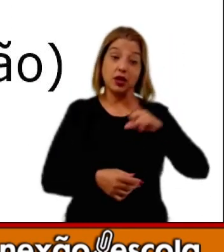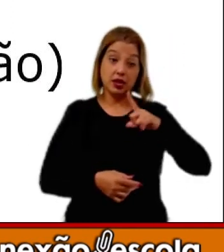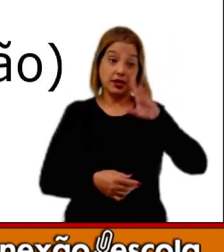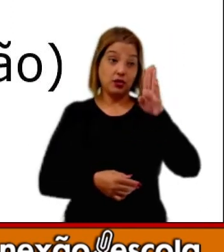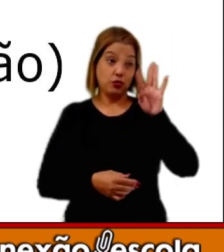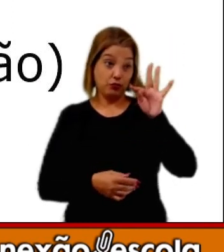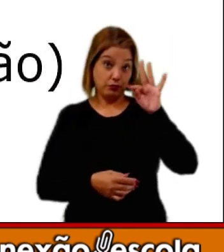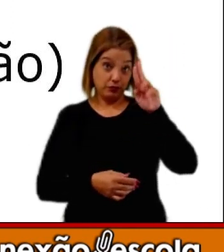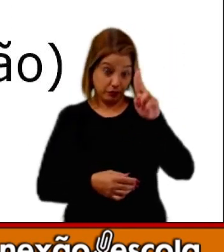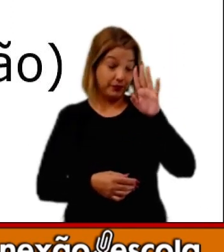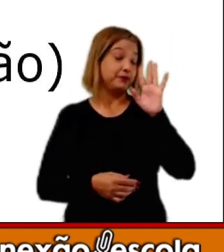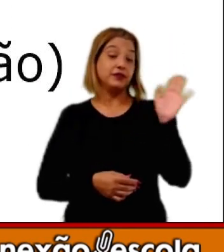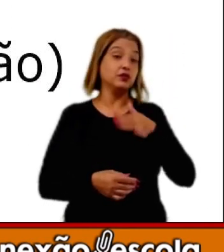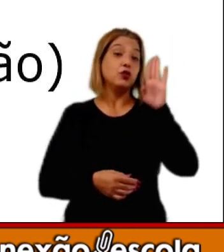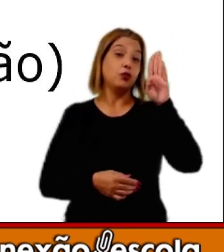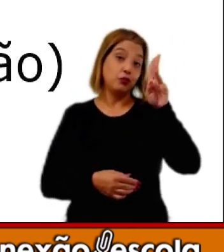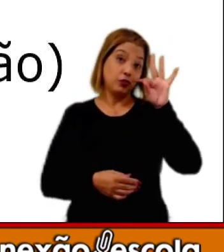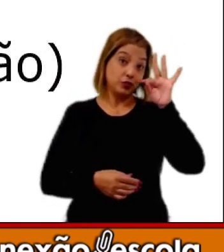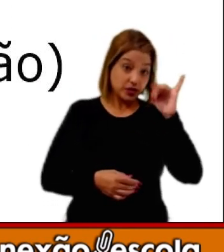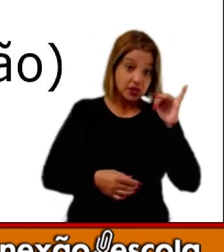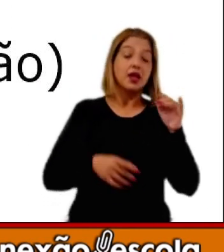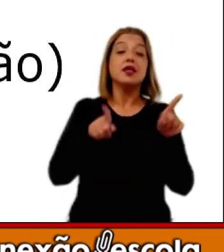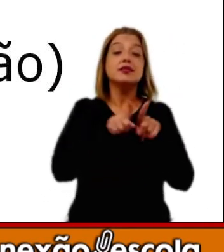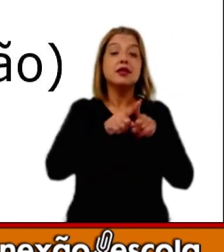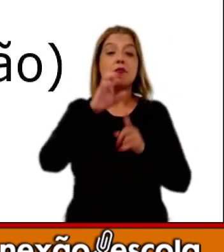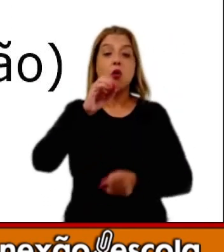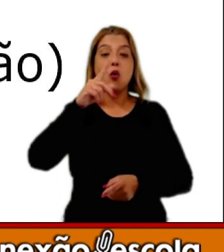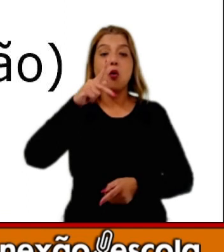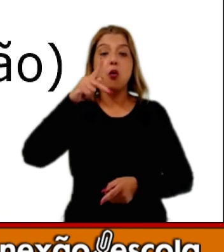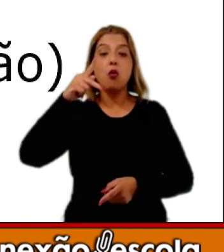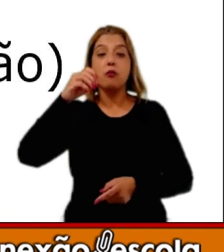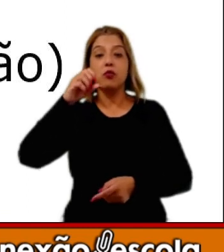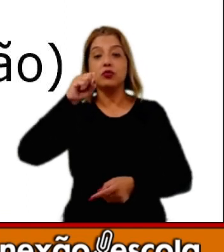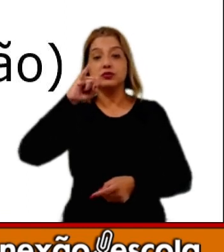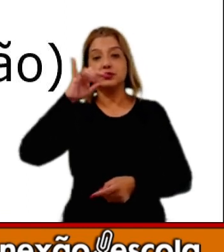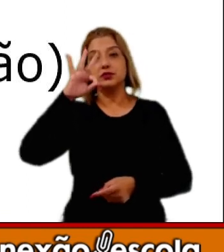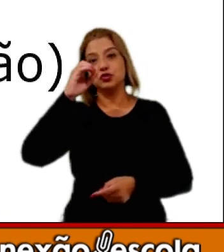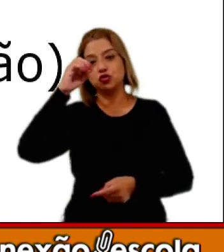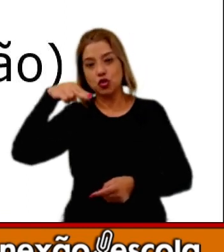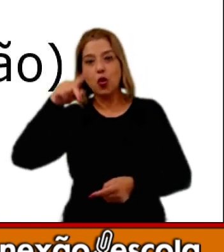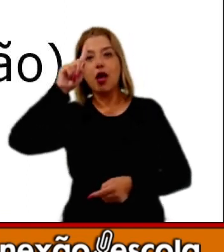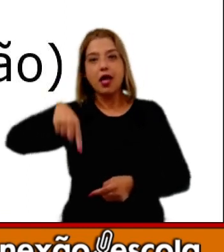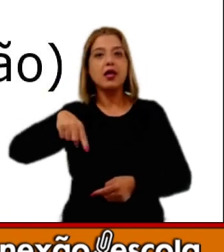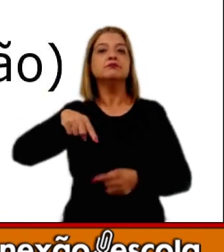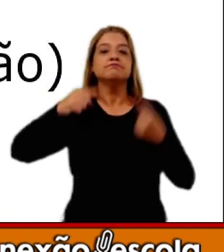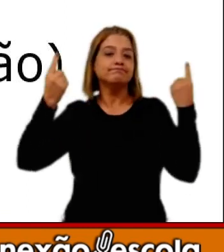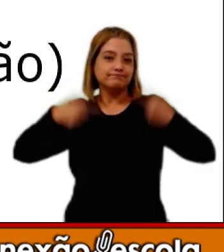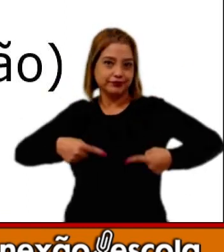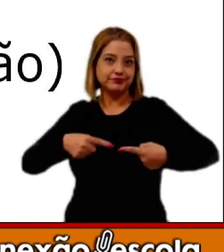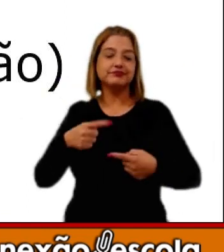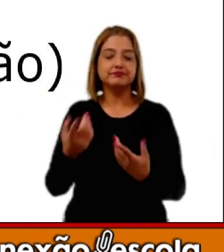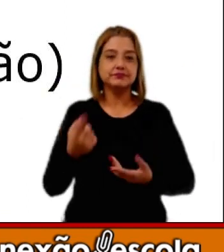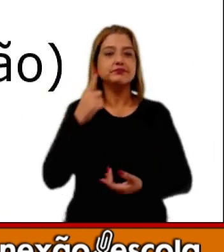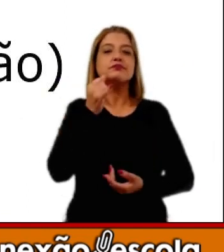o banco mas que é o que o conectivo de ou position é de oposição vamos ver agora